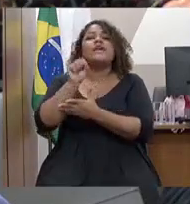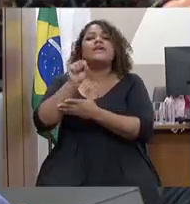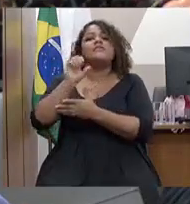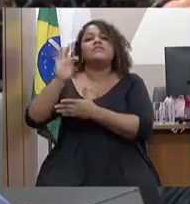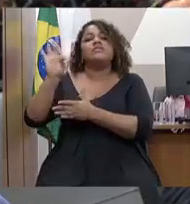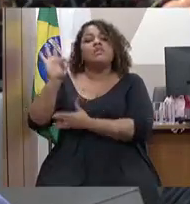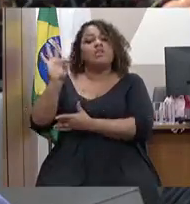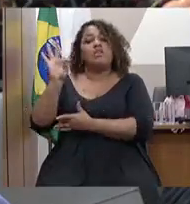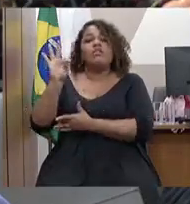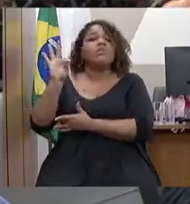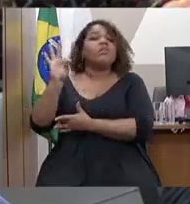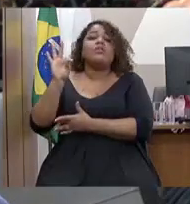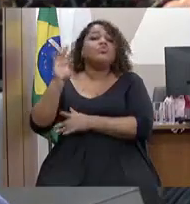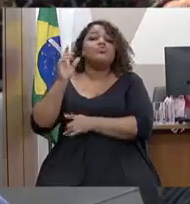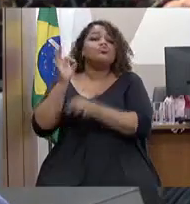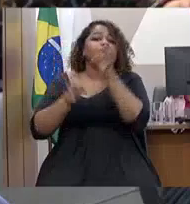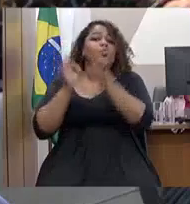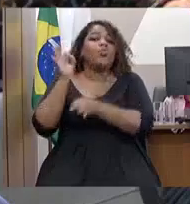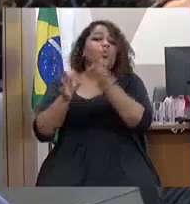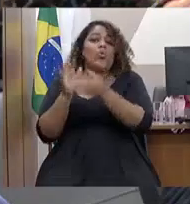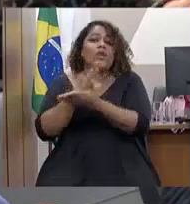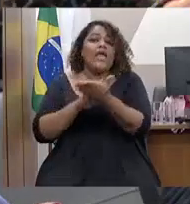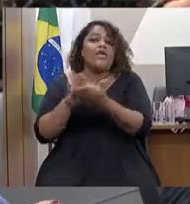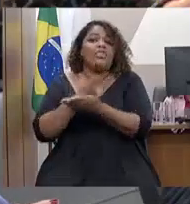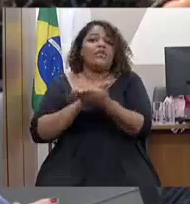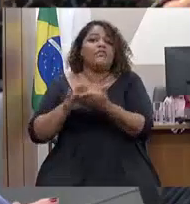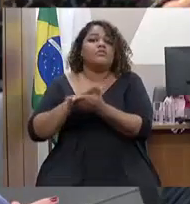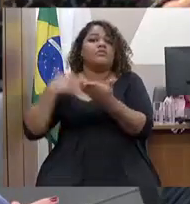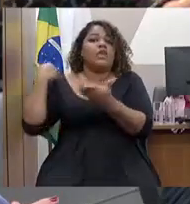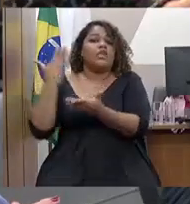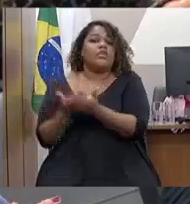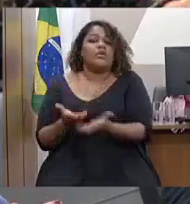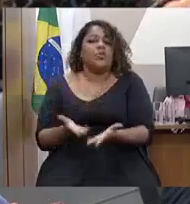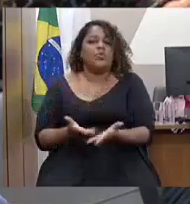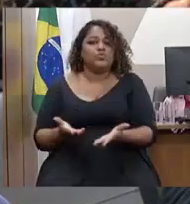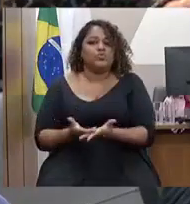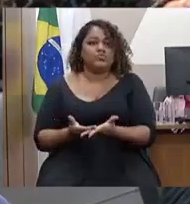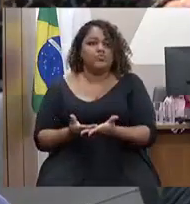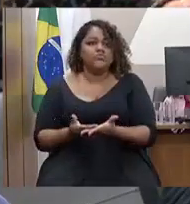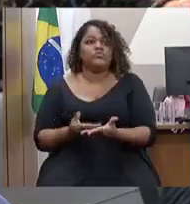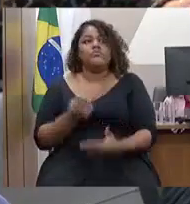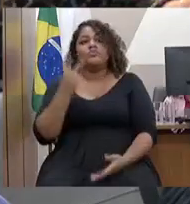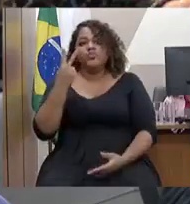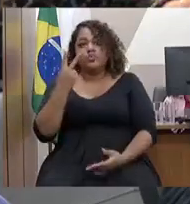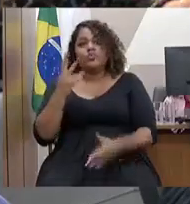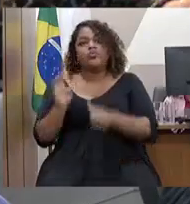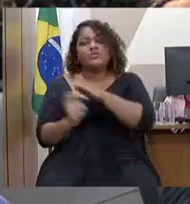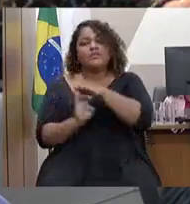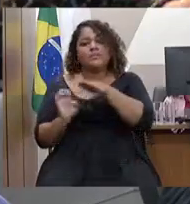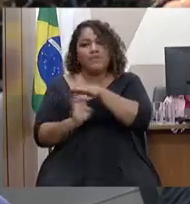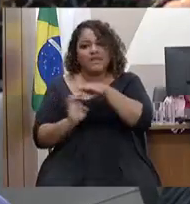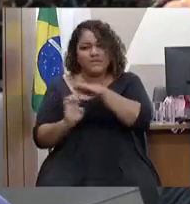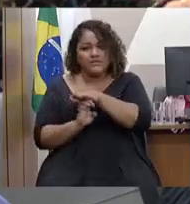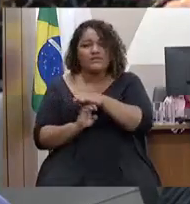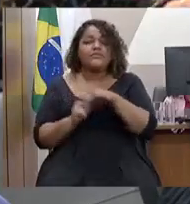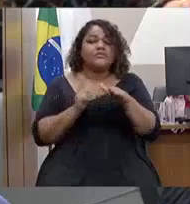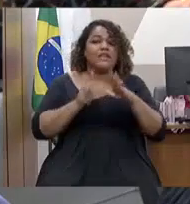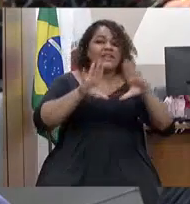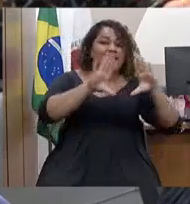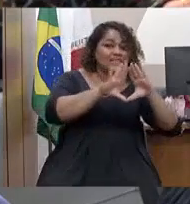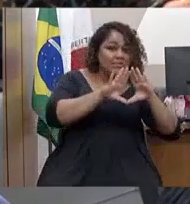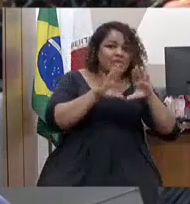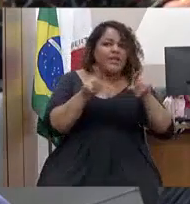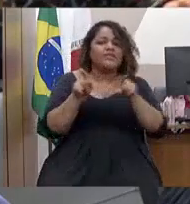empresas que eu vou falar o nome aqui que tão no relatório tanto da Assembleia quanto do Ministério do Trabalho a